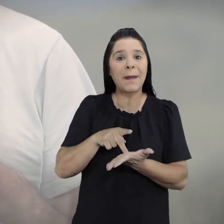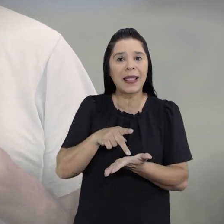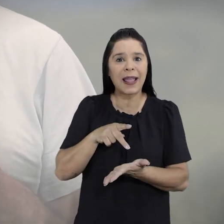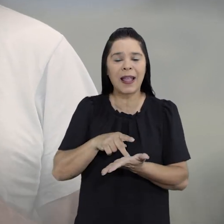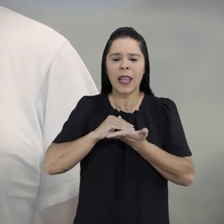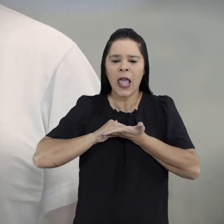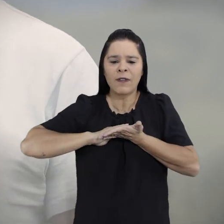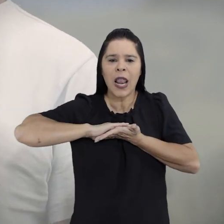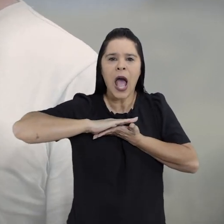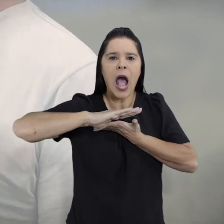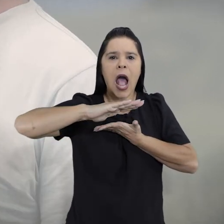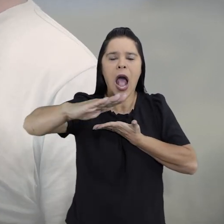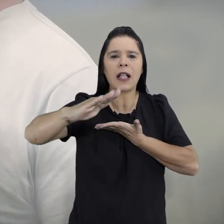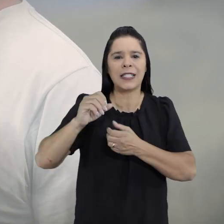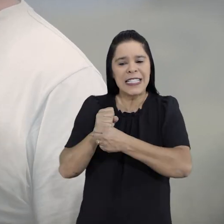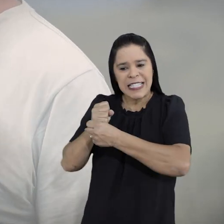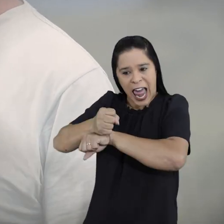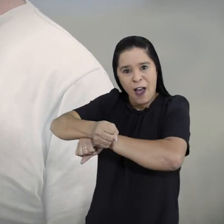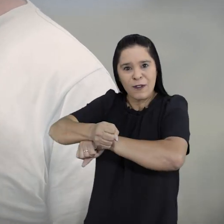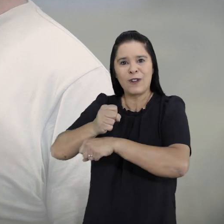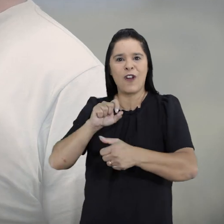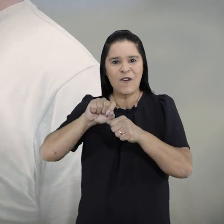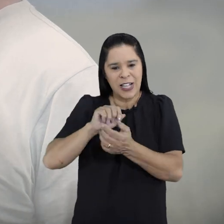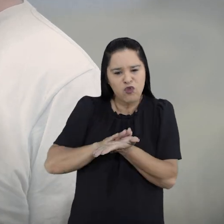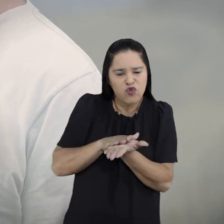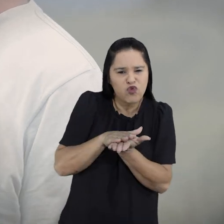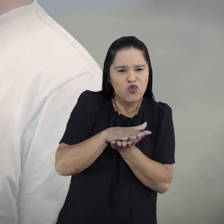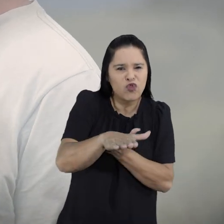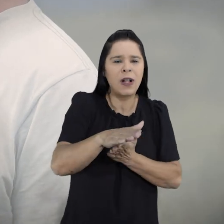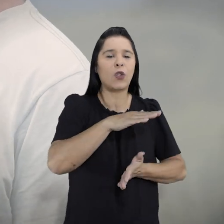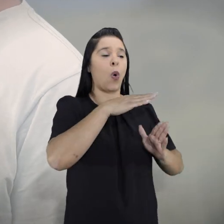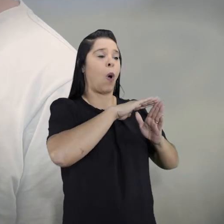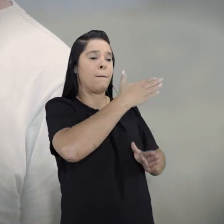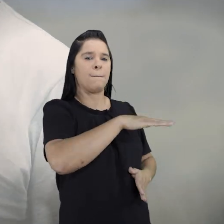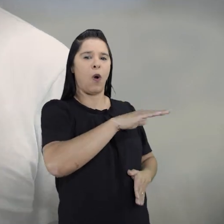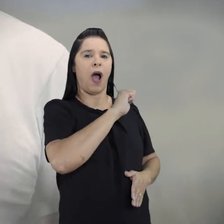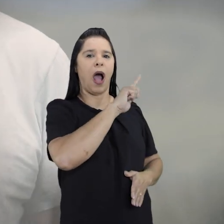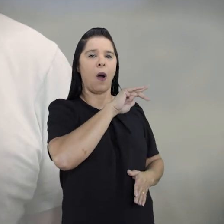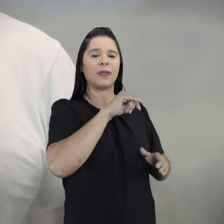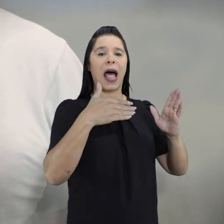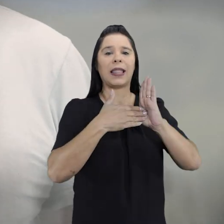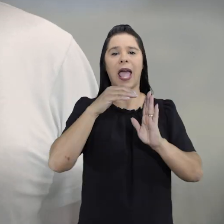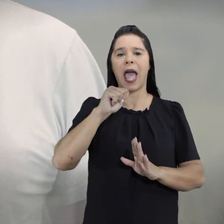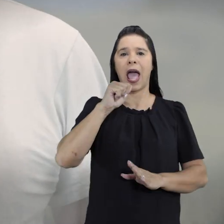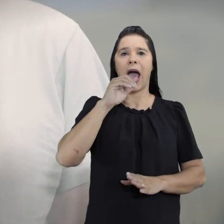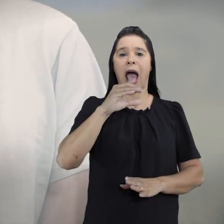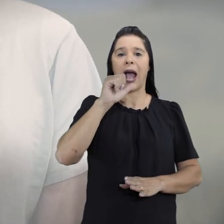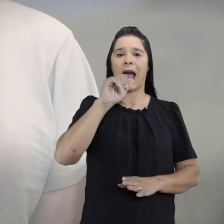e nivelado, eles fizeram uma travessa do Morro das Almas e aqui no Catitu, que